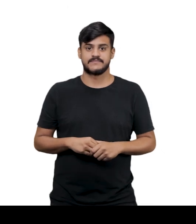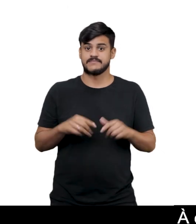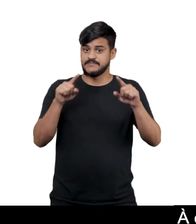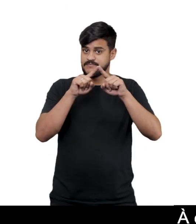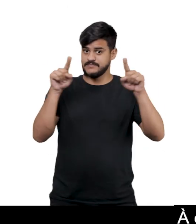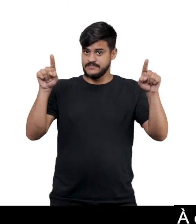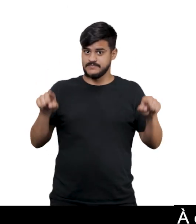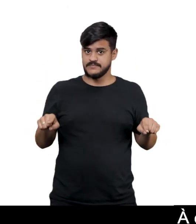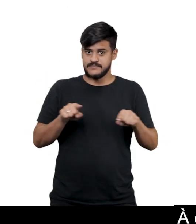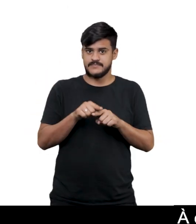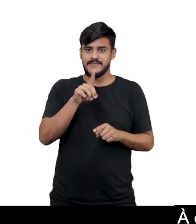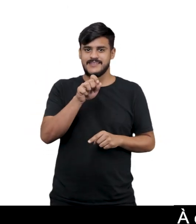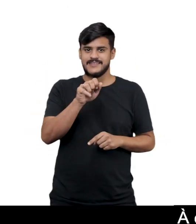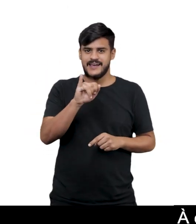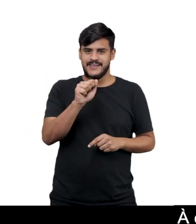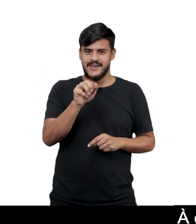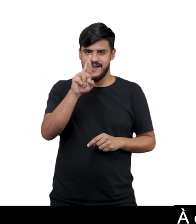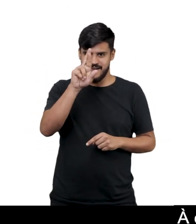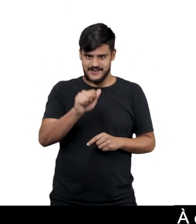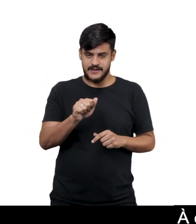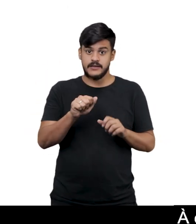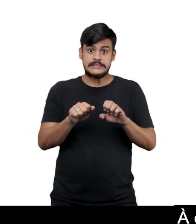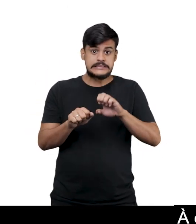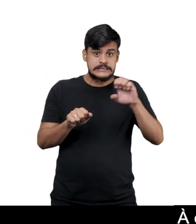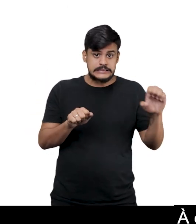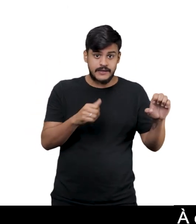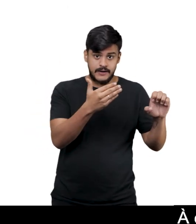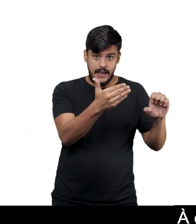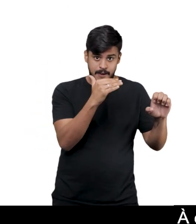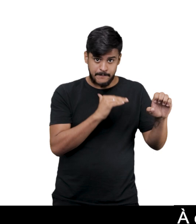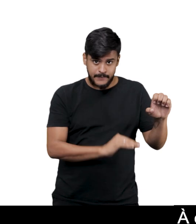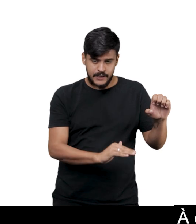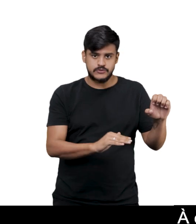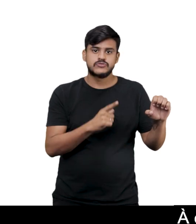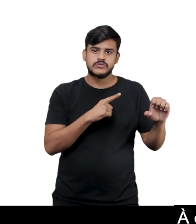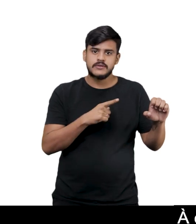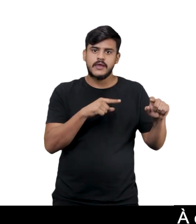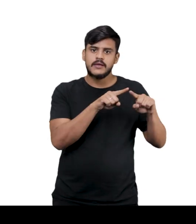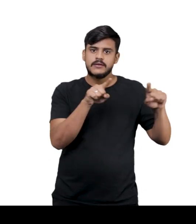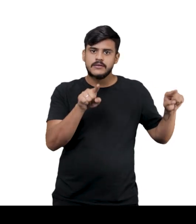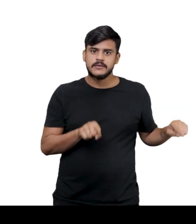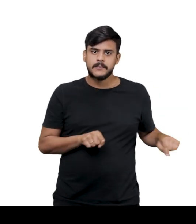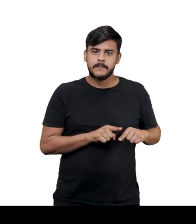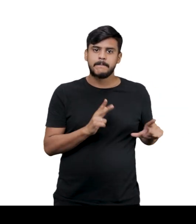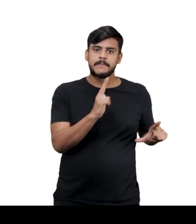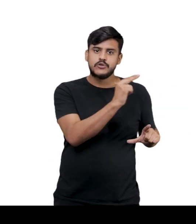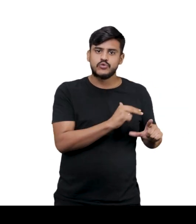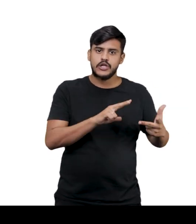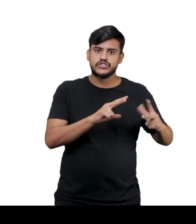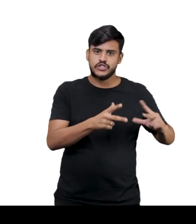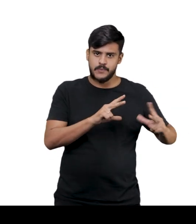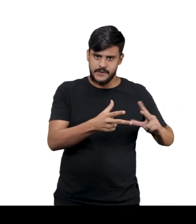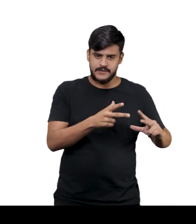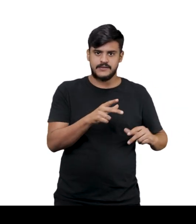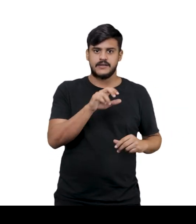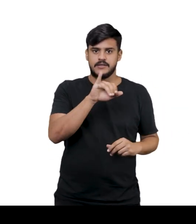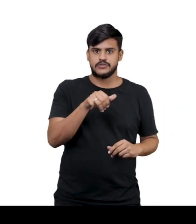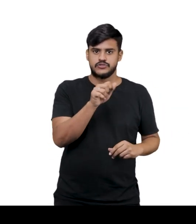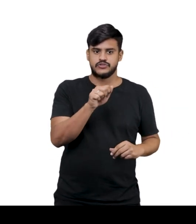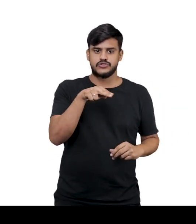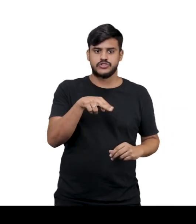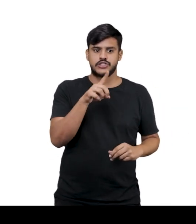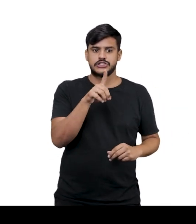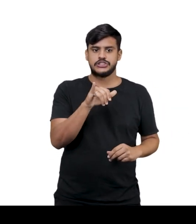À esquerda da obra de Dayara Tucano, posicionada mais abaixo, encontra-se uma das pinturas geométricas